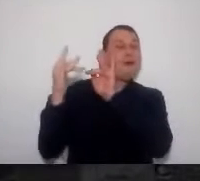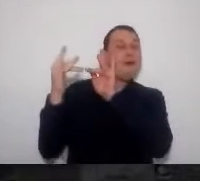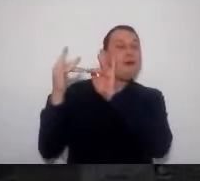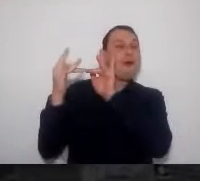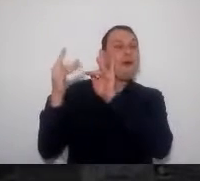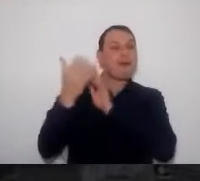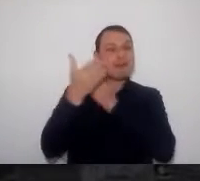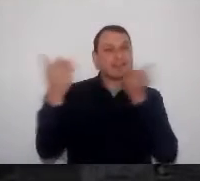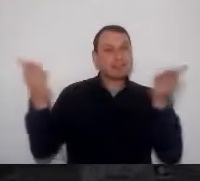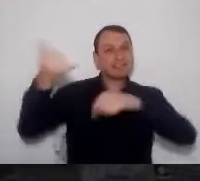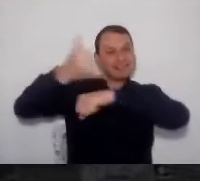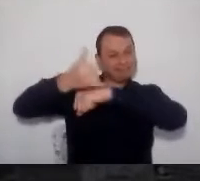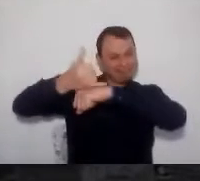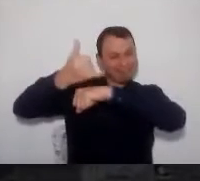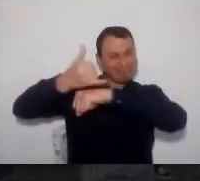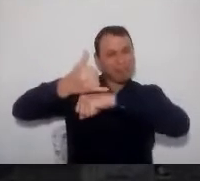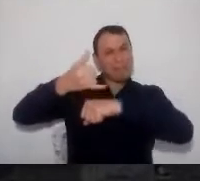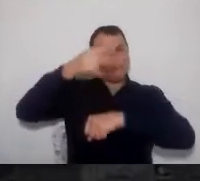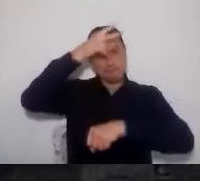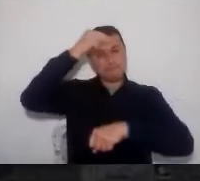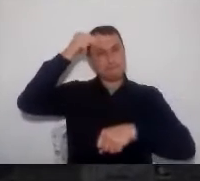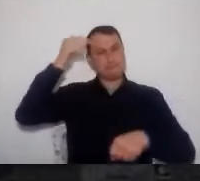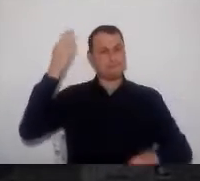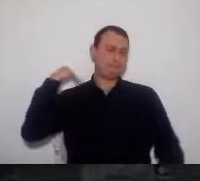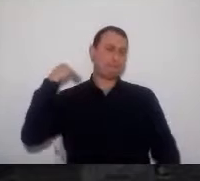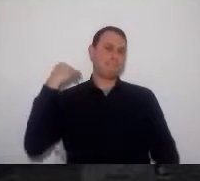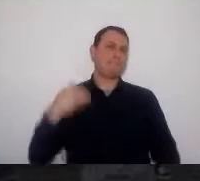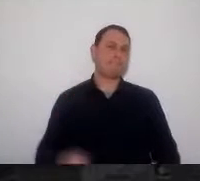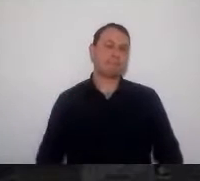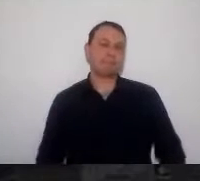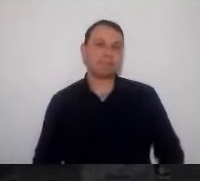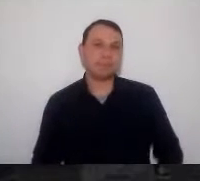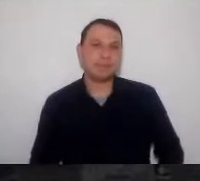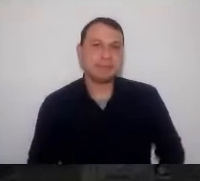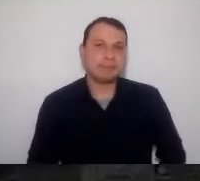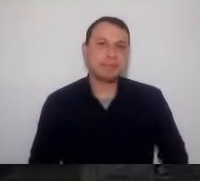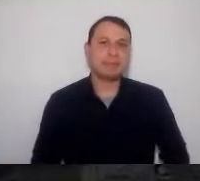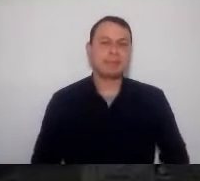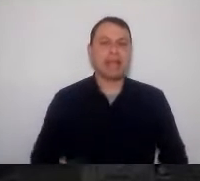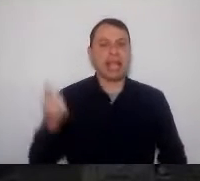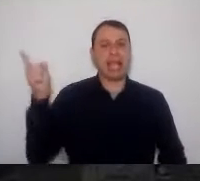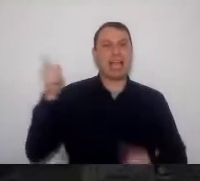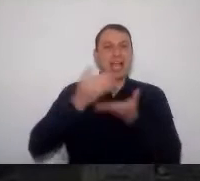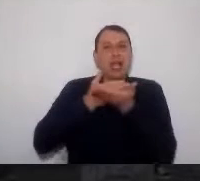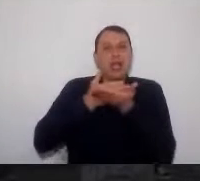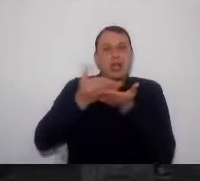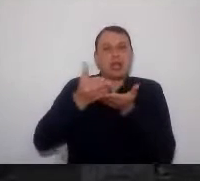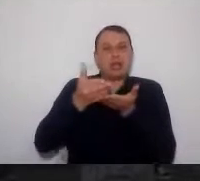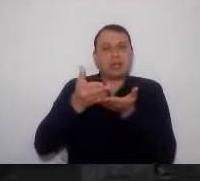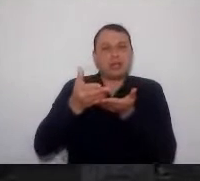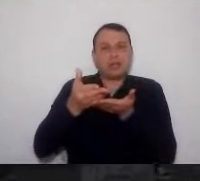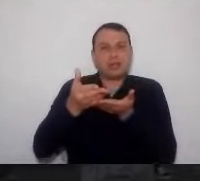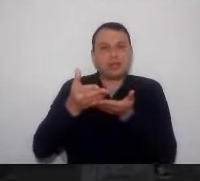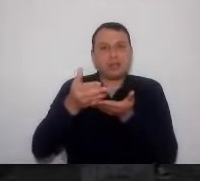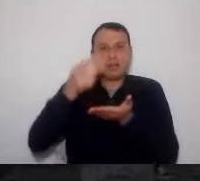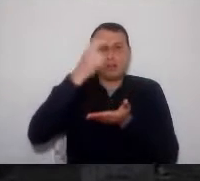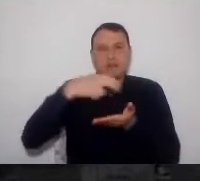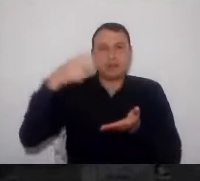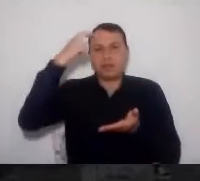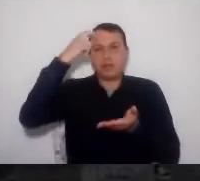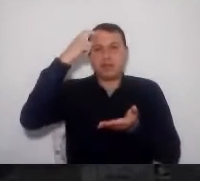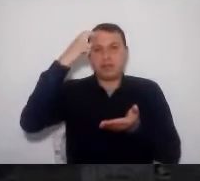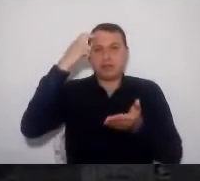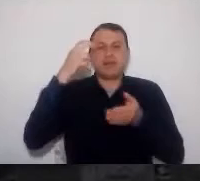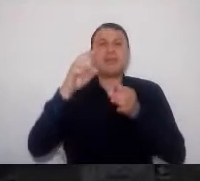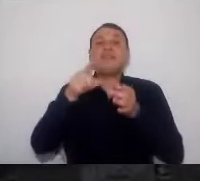que ela começou no meio de imprensa na cultura, né? Quando você